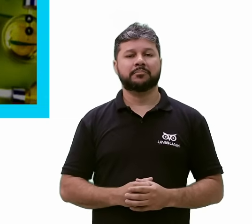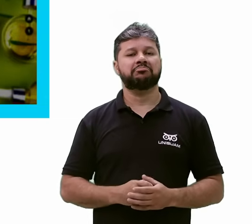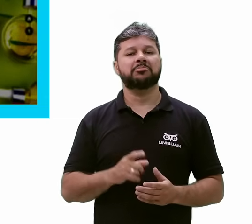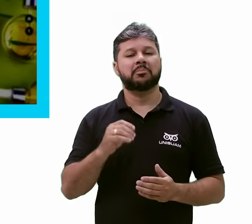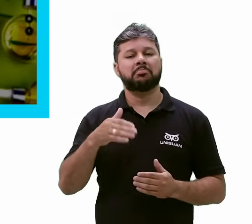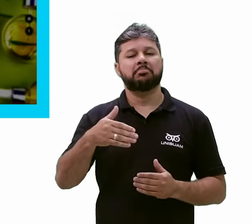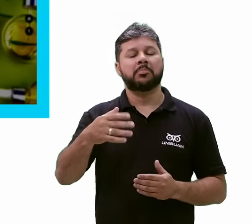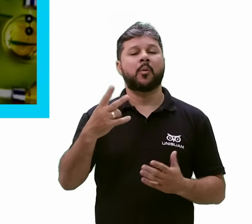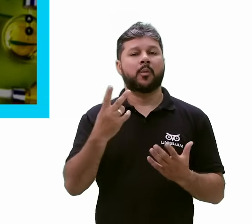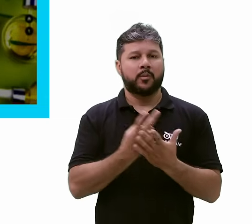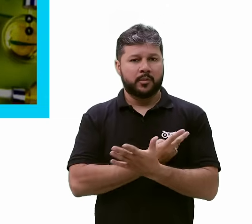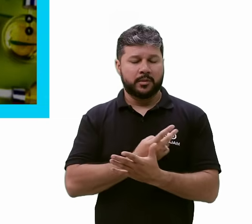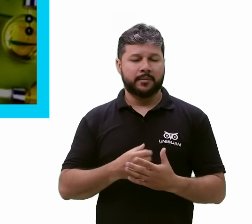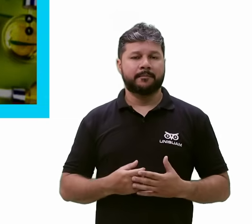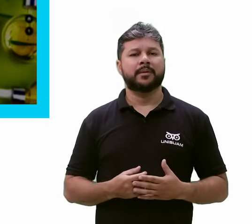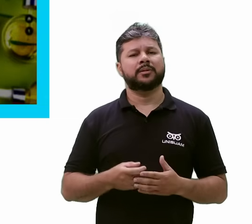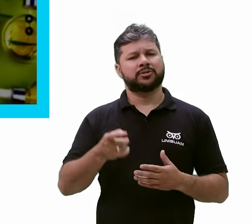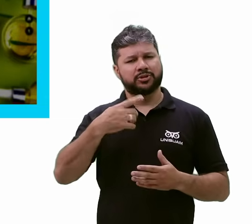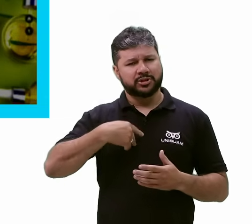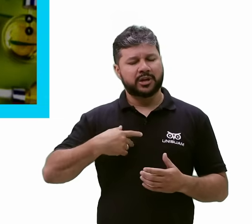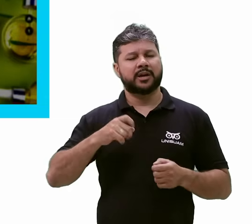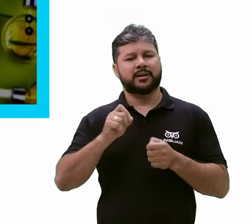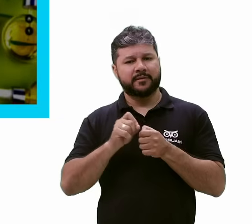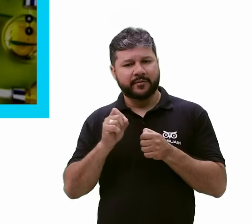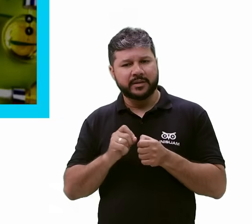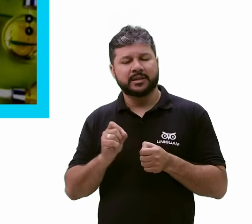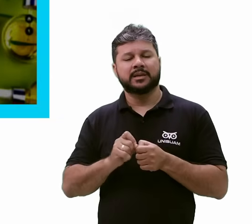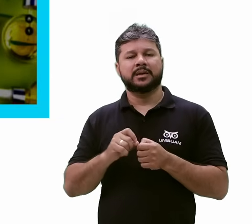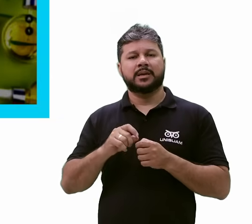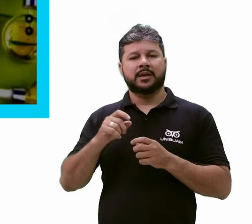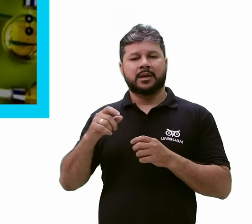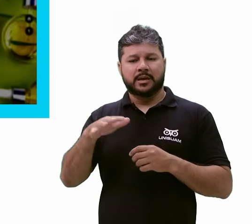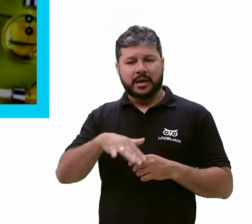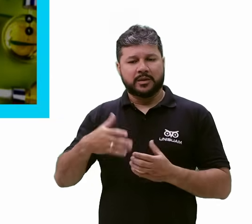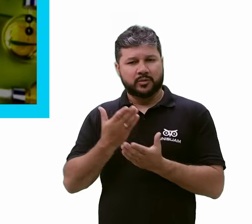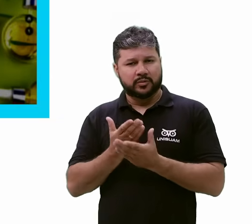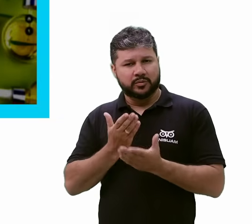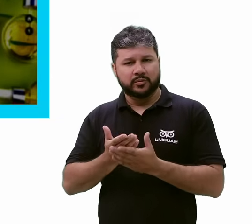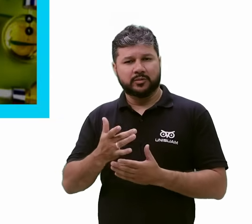E aí, o que acontecia? Mas assim, a gente já fazia medicina canabinoide,